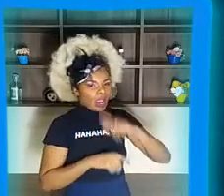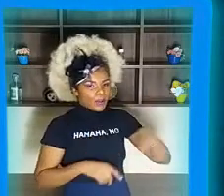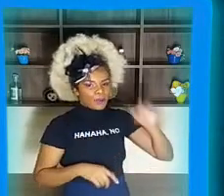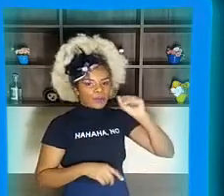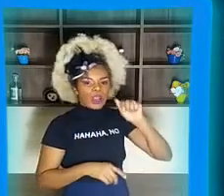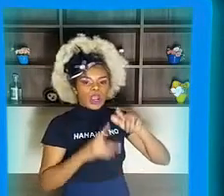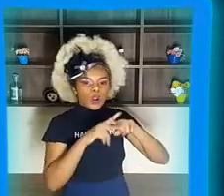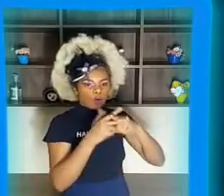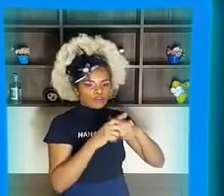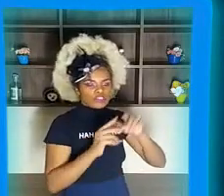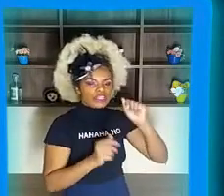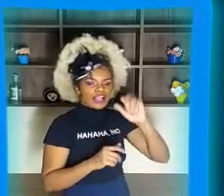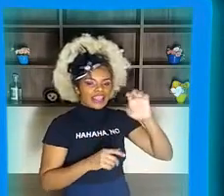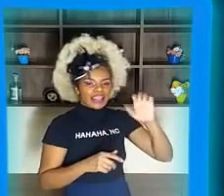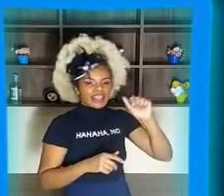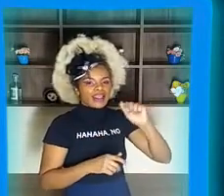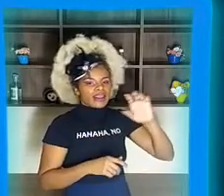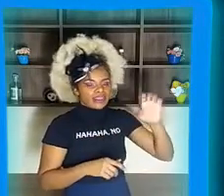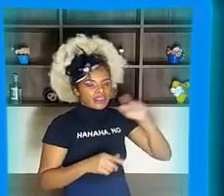Oficial, né?